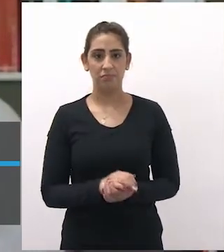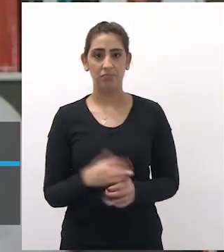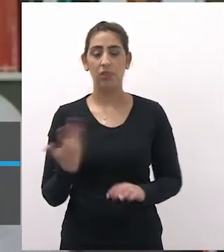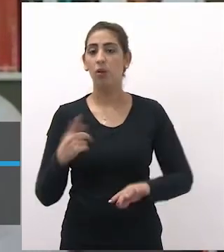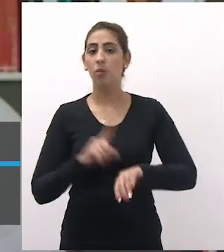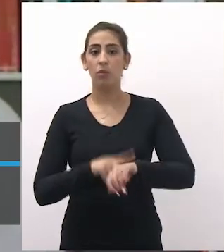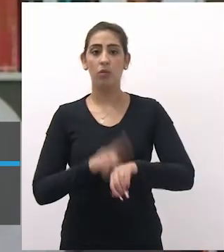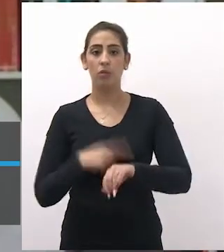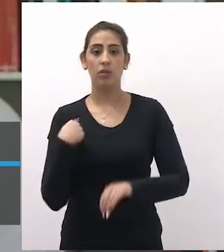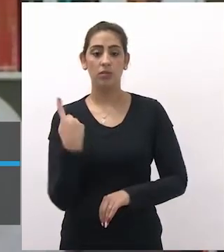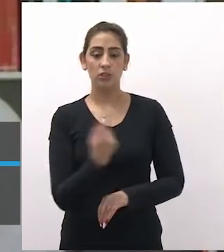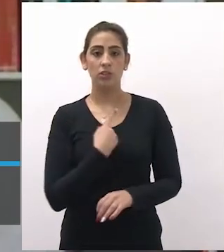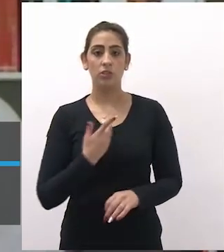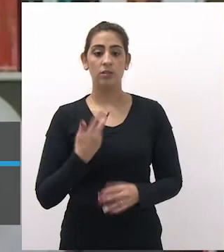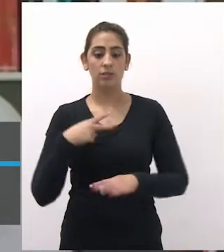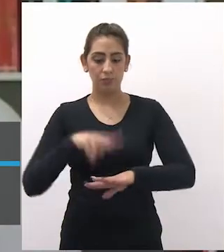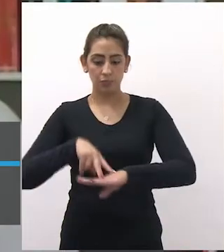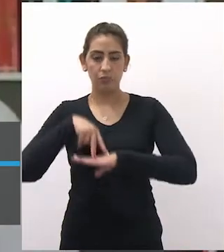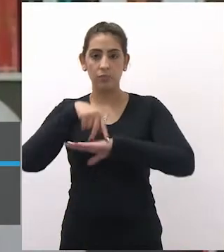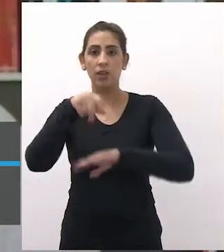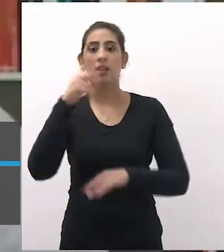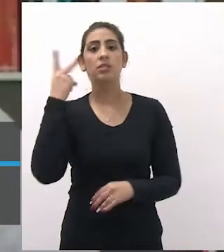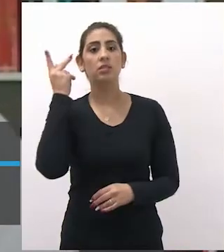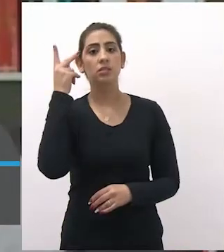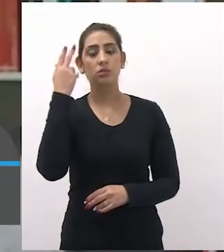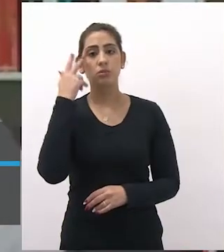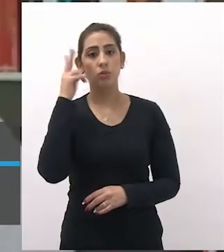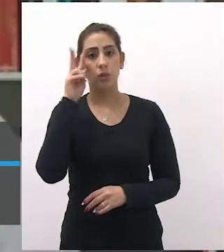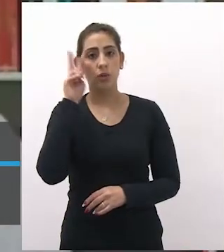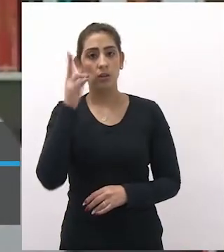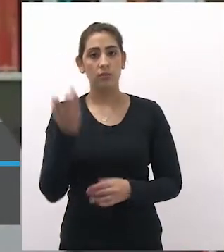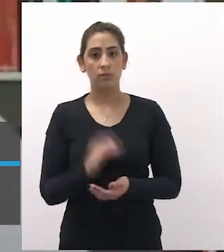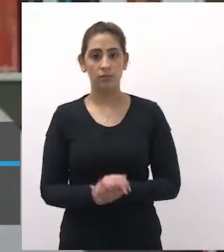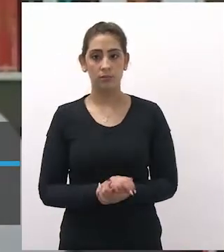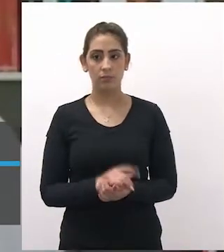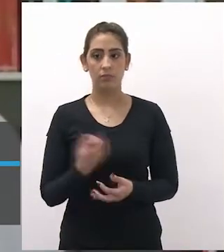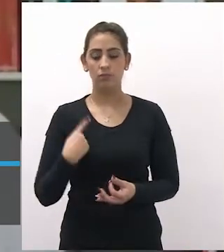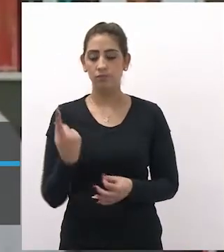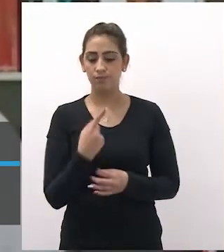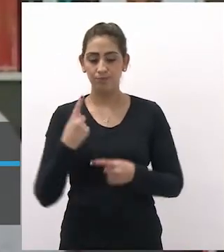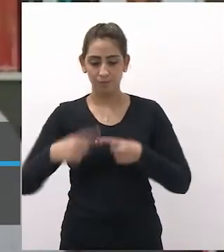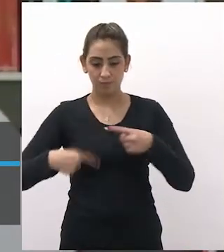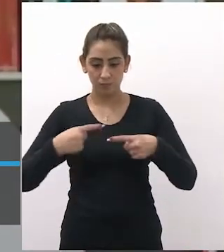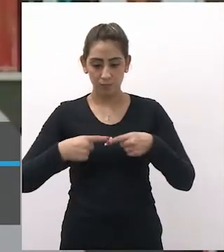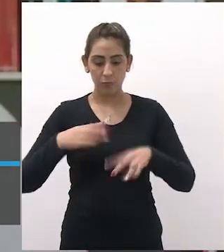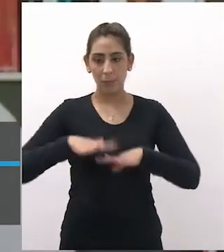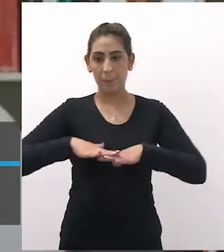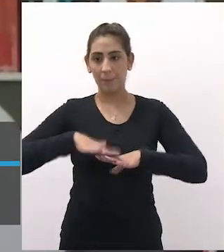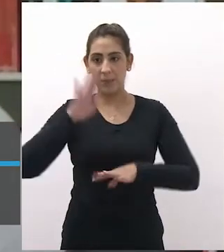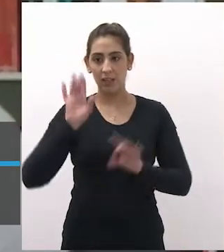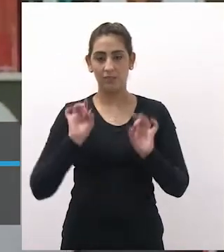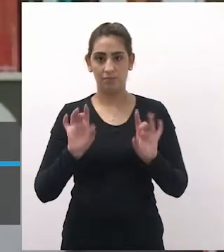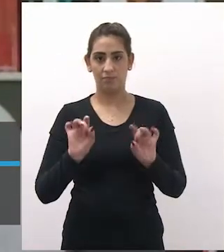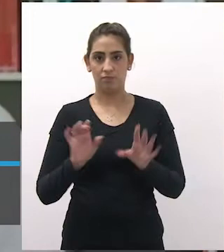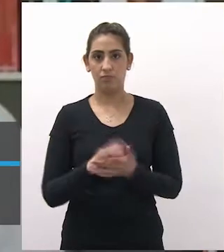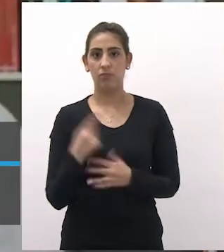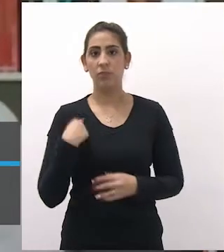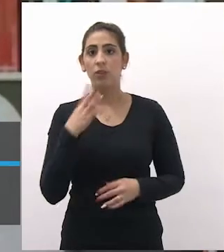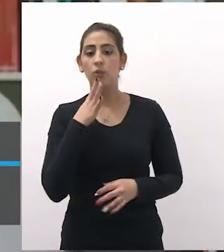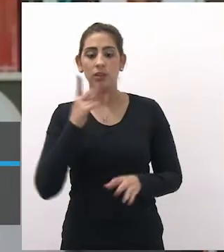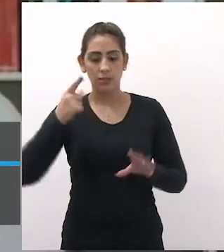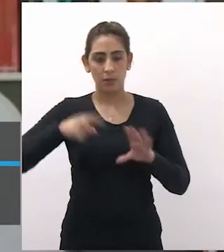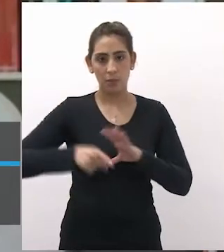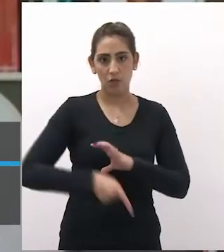sendo protagonista dessa história. Então, a gente foi com um objetivo muito mais específico de conhecer e